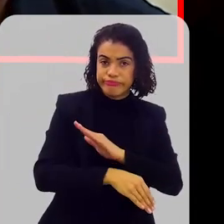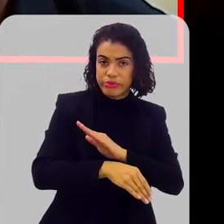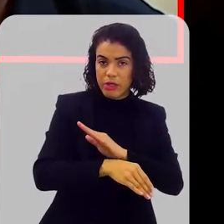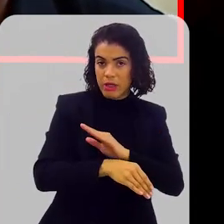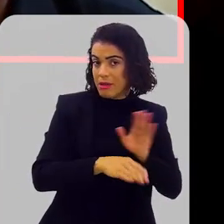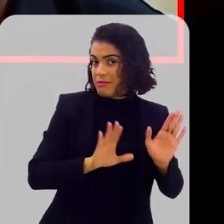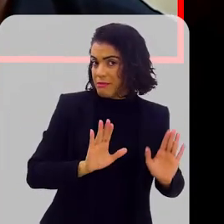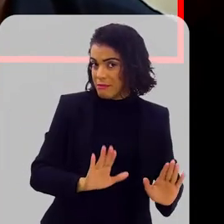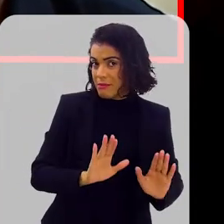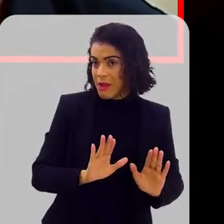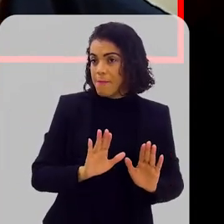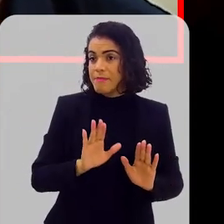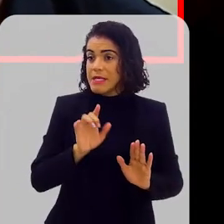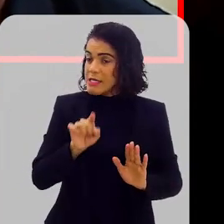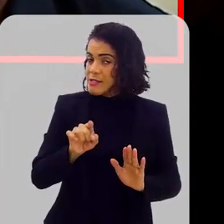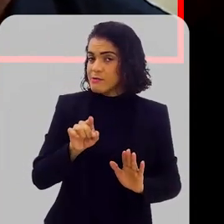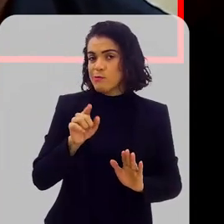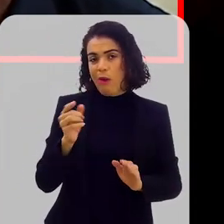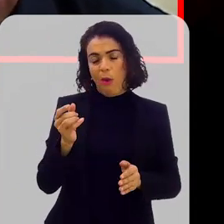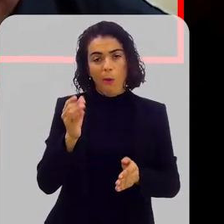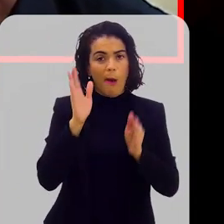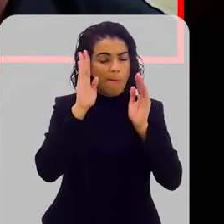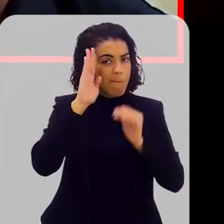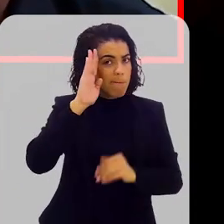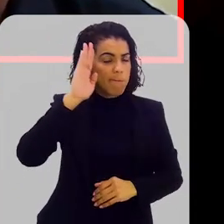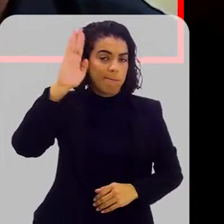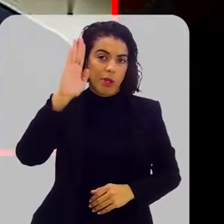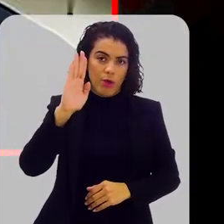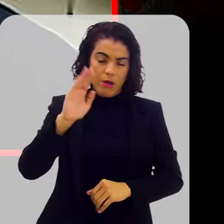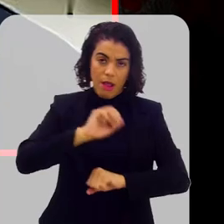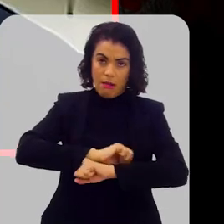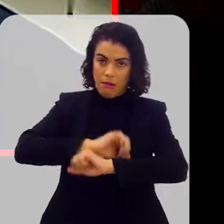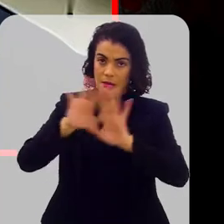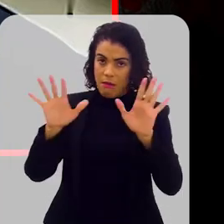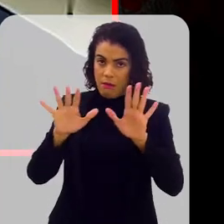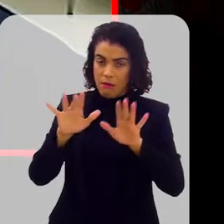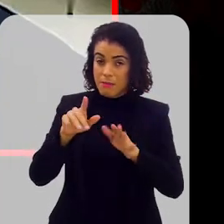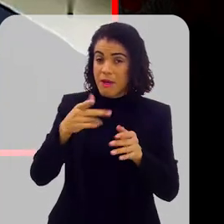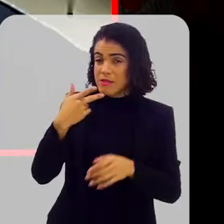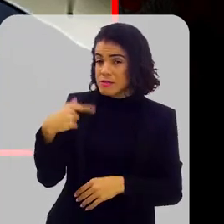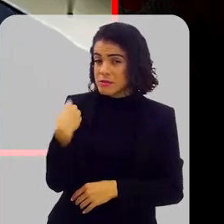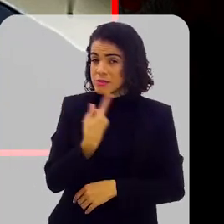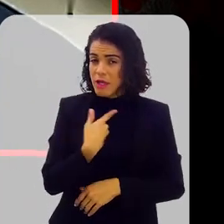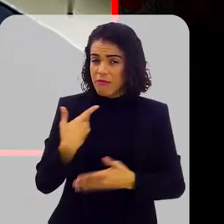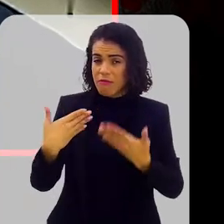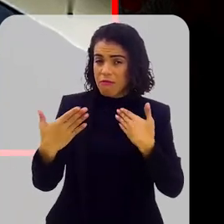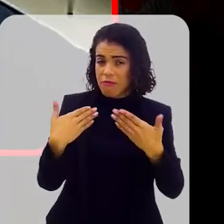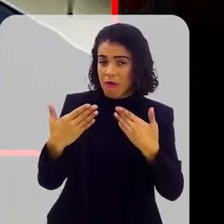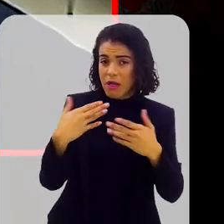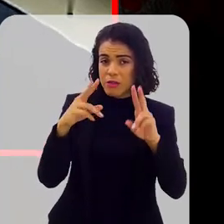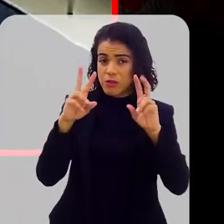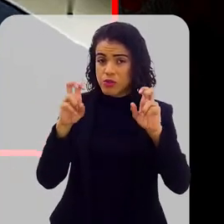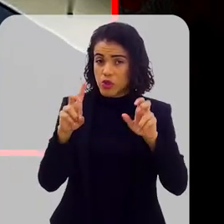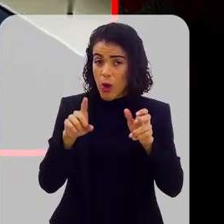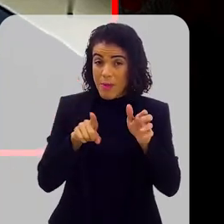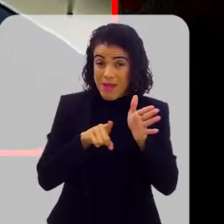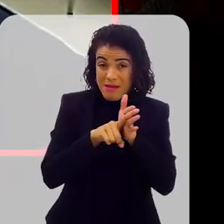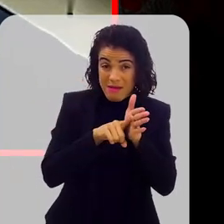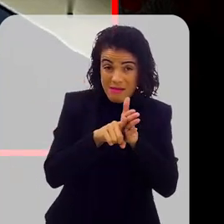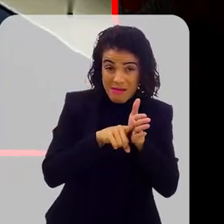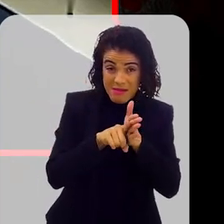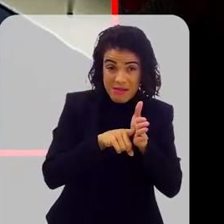o surgimento da doença. E isso Sim. tem que ser isso acho que é uma prioridade que tem que deixar bem claro aqui. Mas quando a gente fala